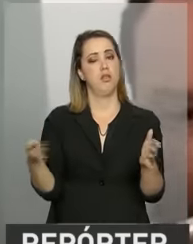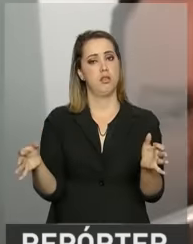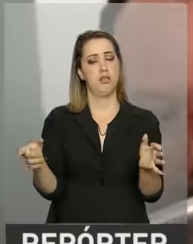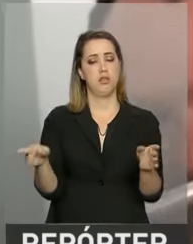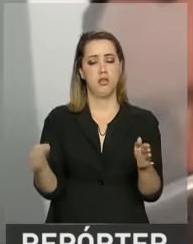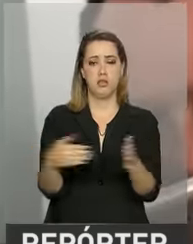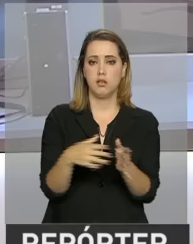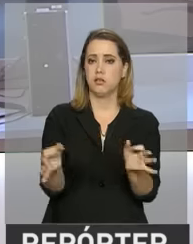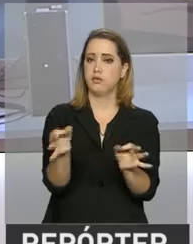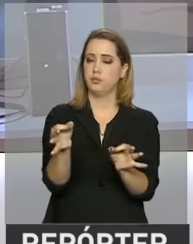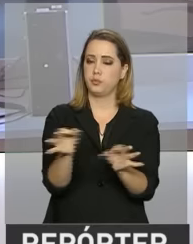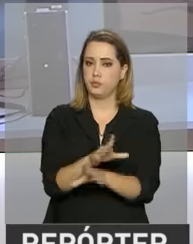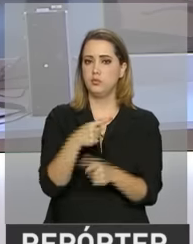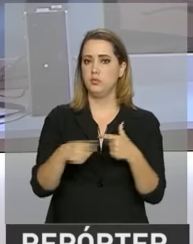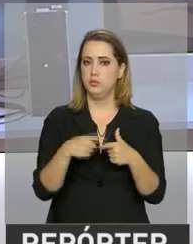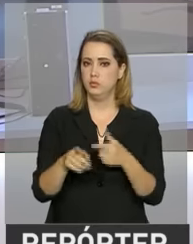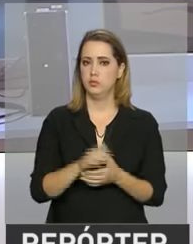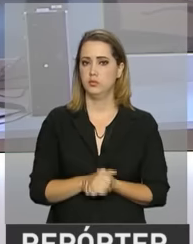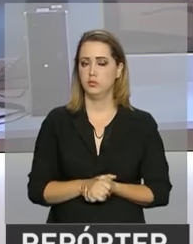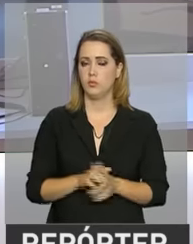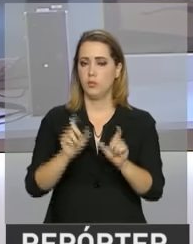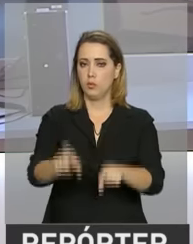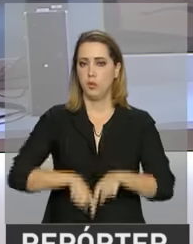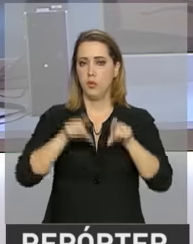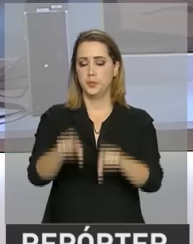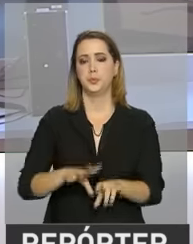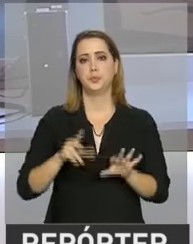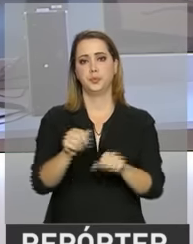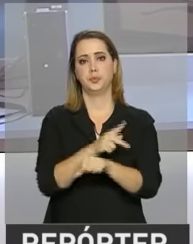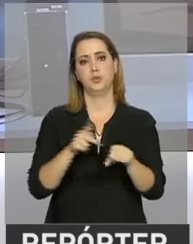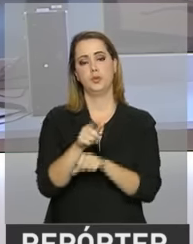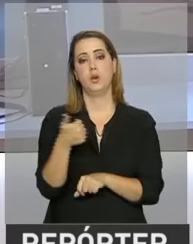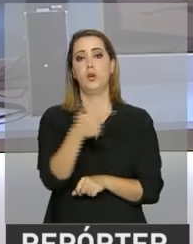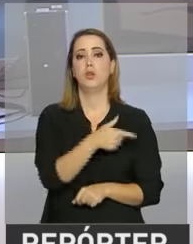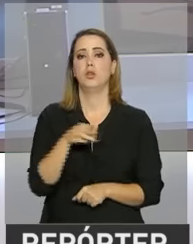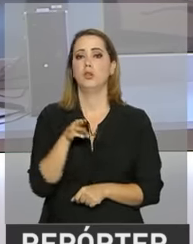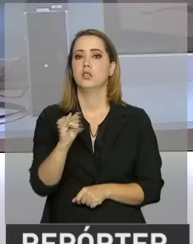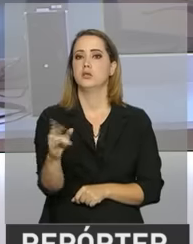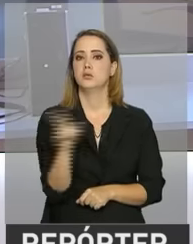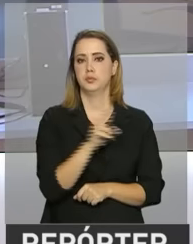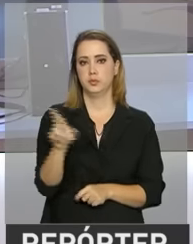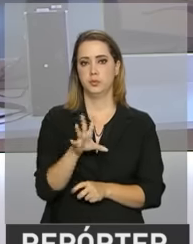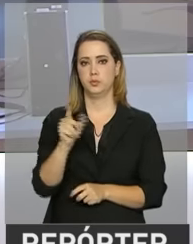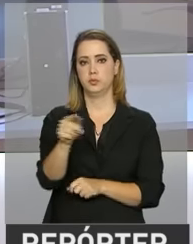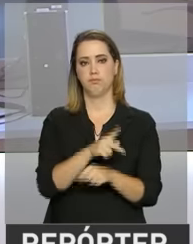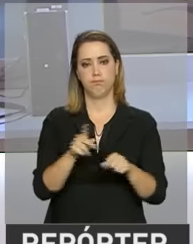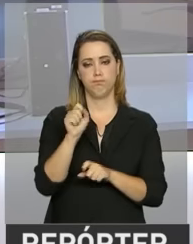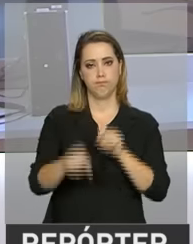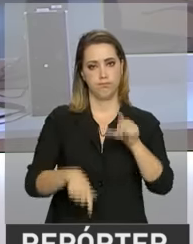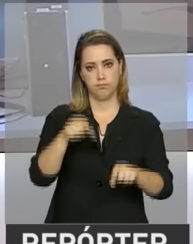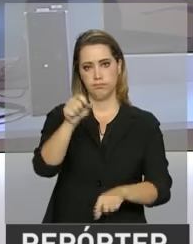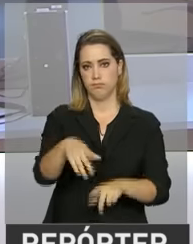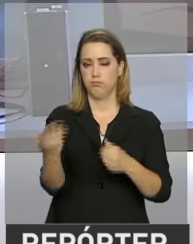situação depois elas saem agricultores de todo o país terão R bilhões de reais para começar a plantar a próxima safra o presidente